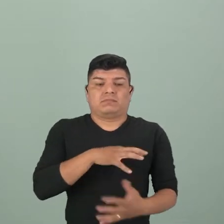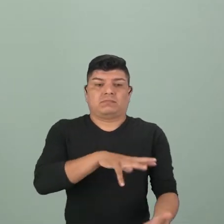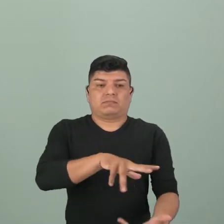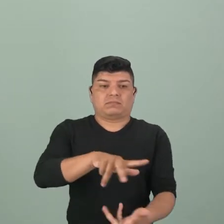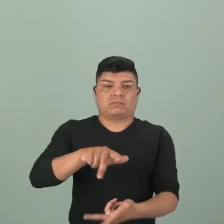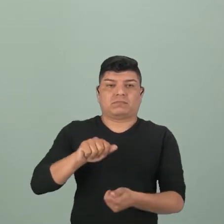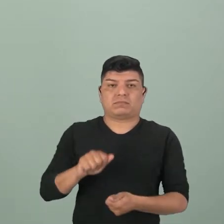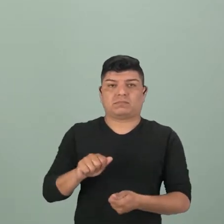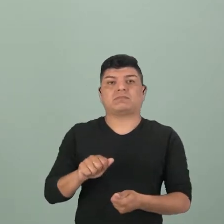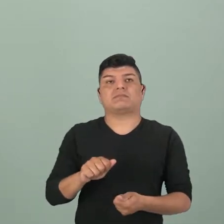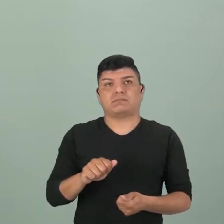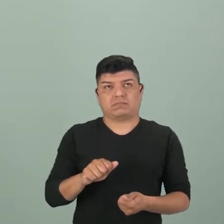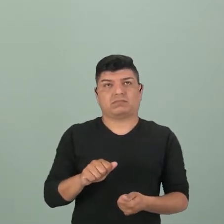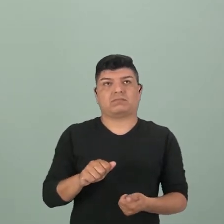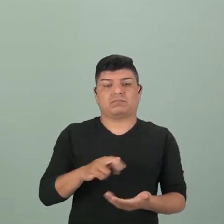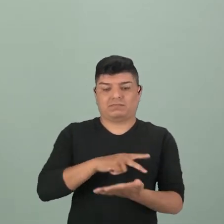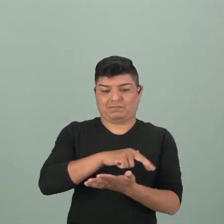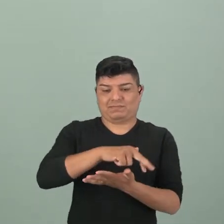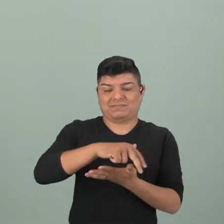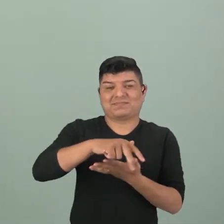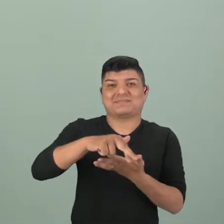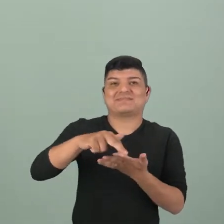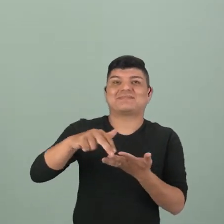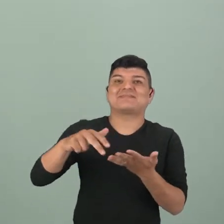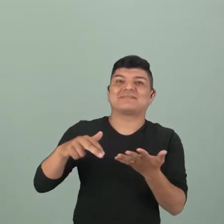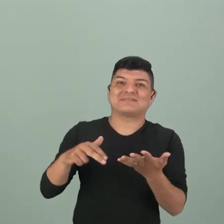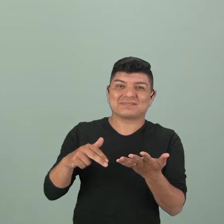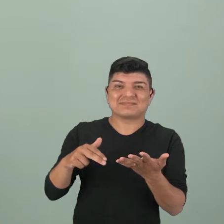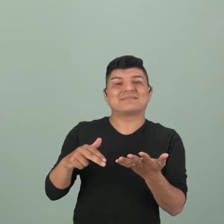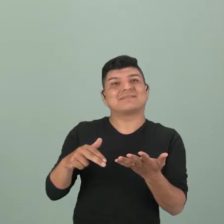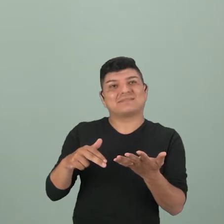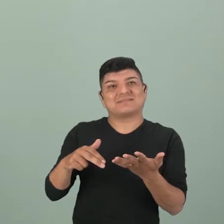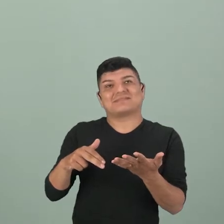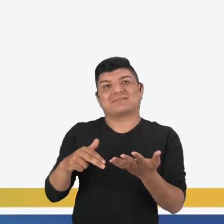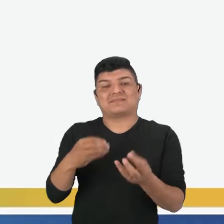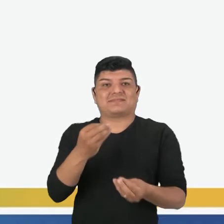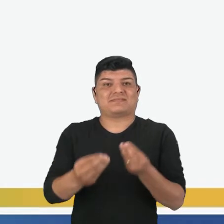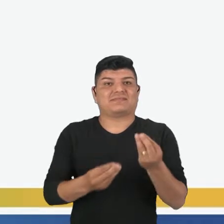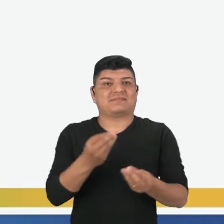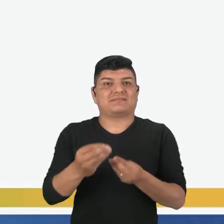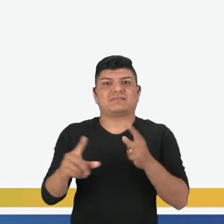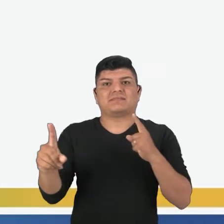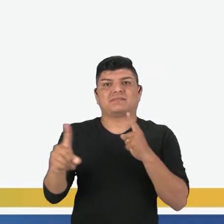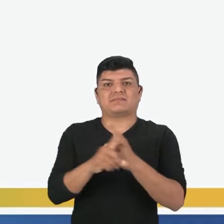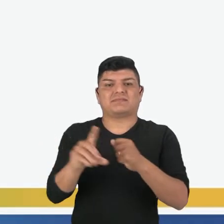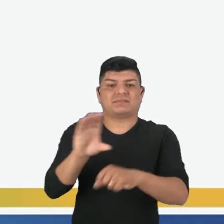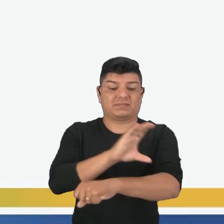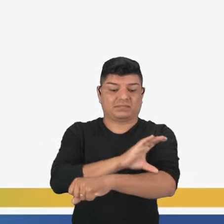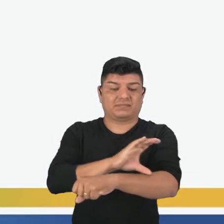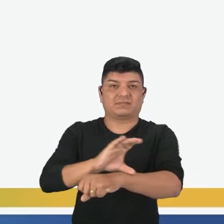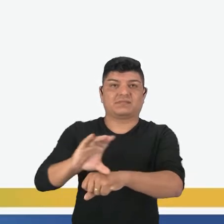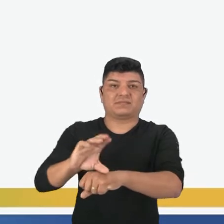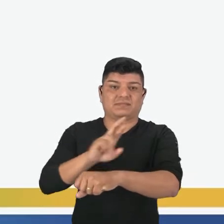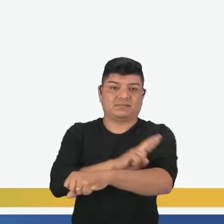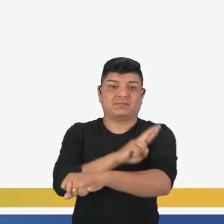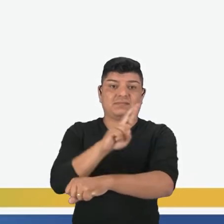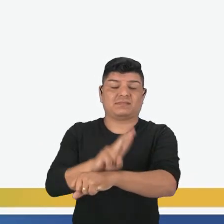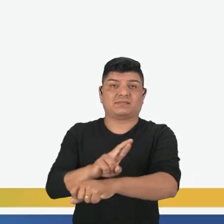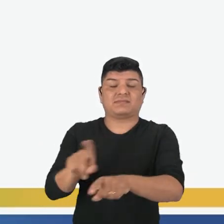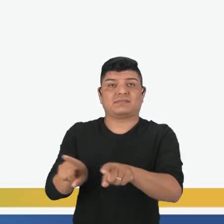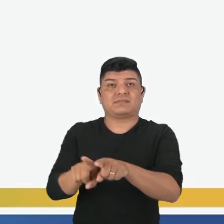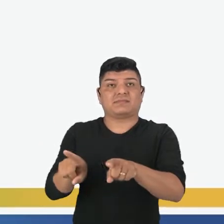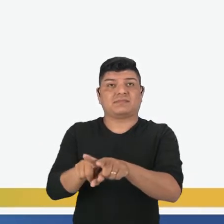mundo diverso, um mundo cheio de diversidade, né? Como que vai ser encontrado na cultura, na